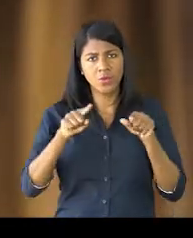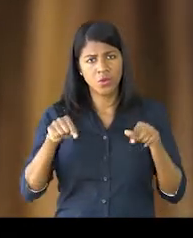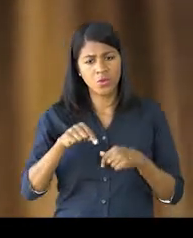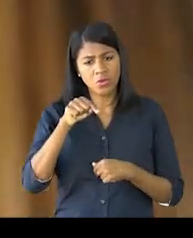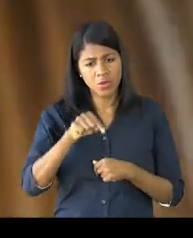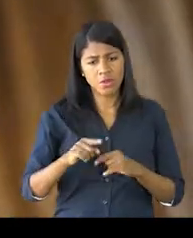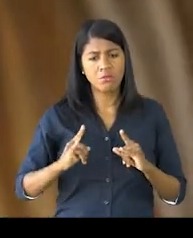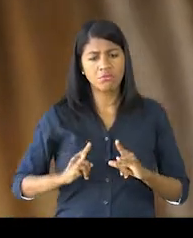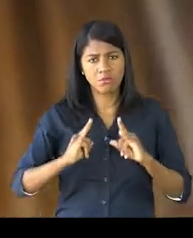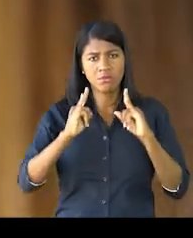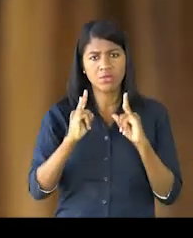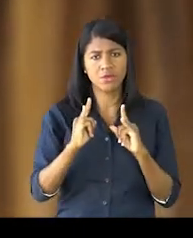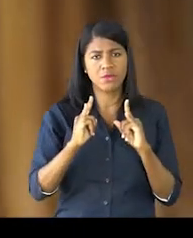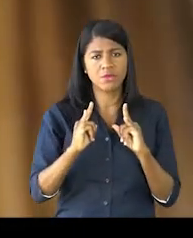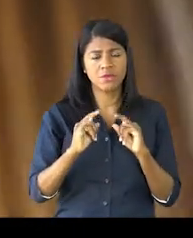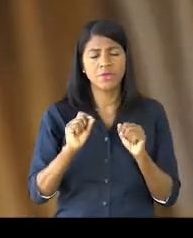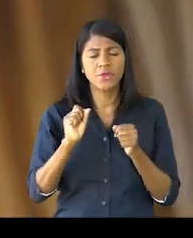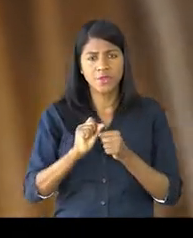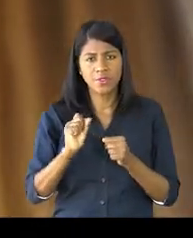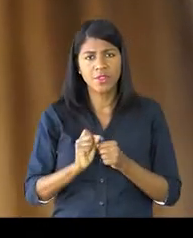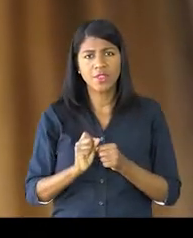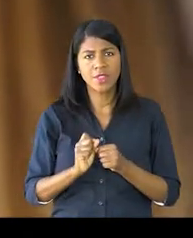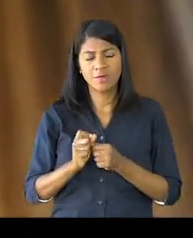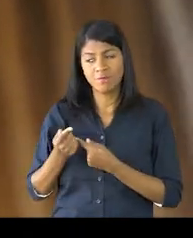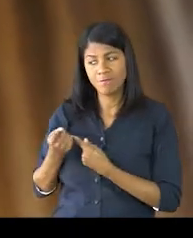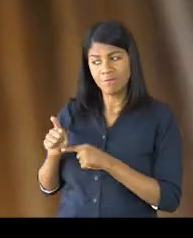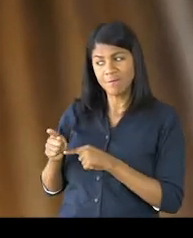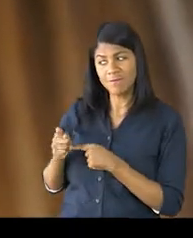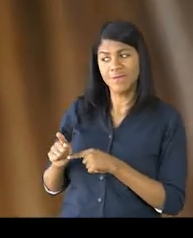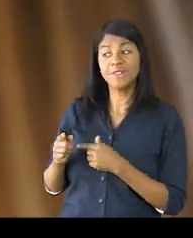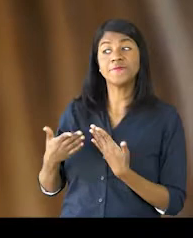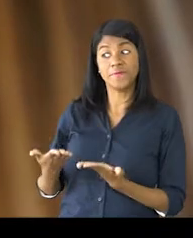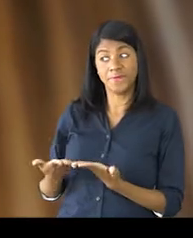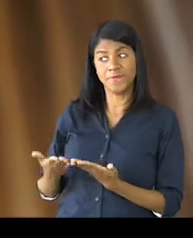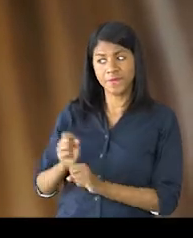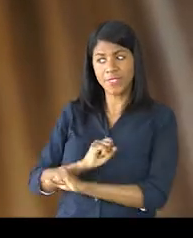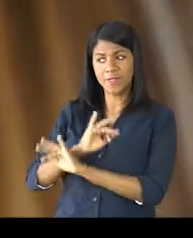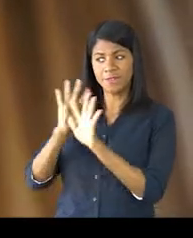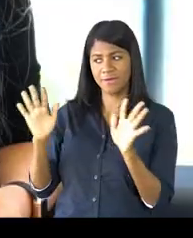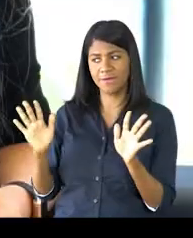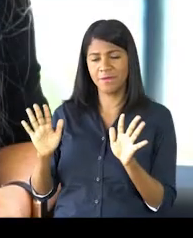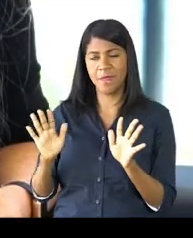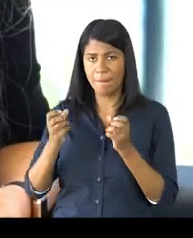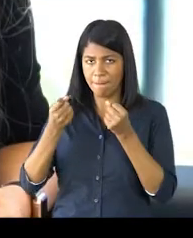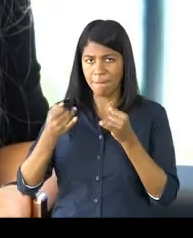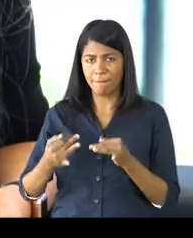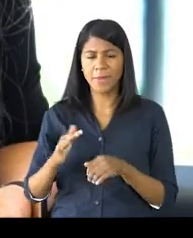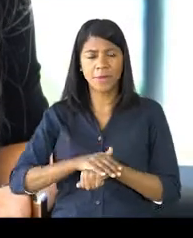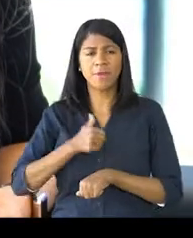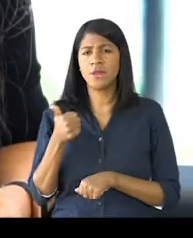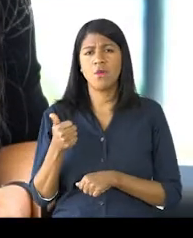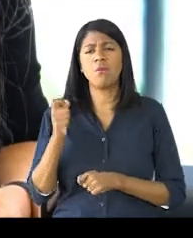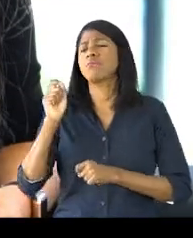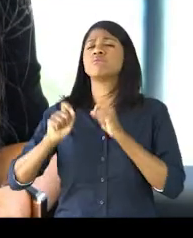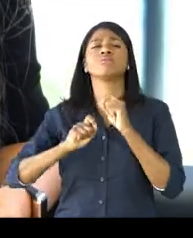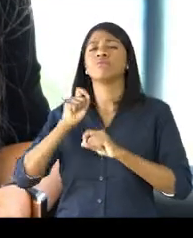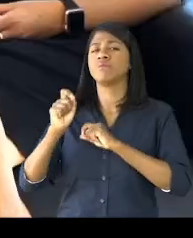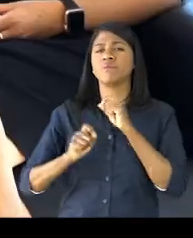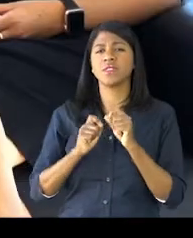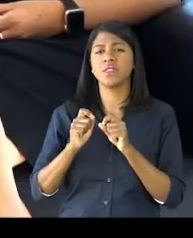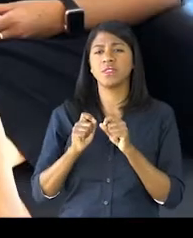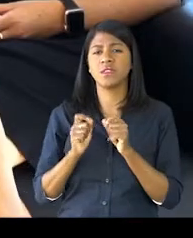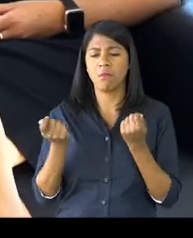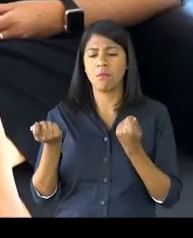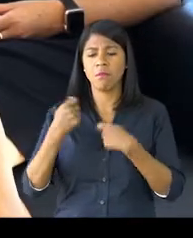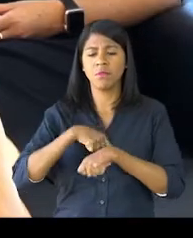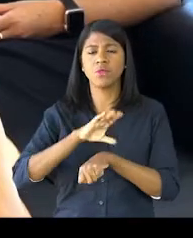própria sede, estruturando isso. Mas eu quero te provocar, você me provocou. Você falou de capacitação. Que capacitação